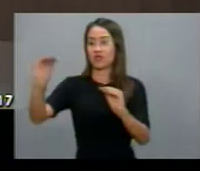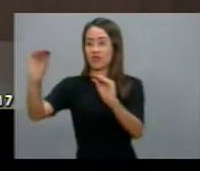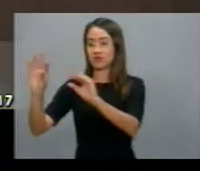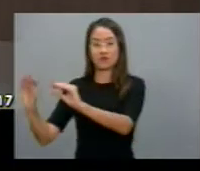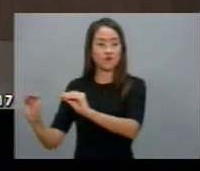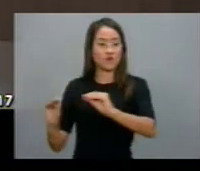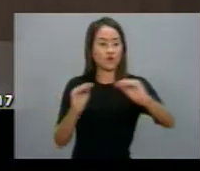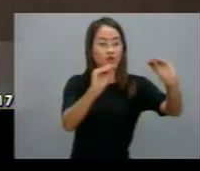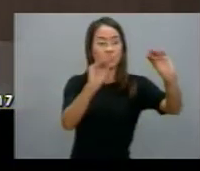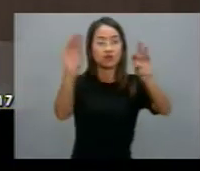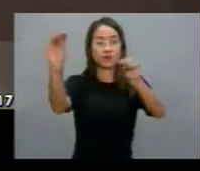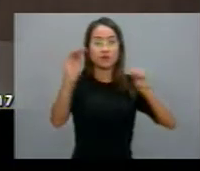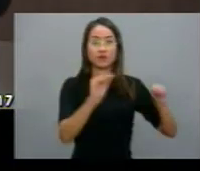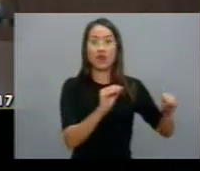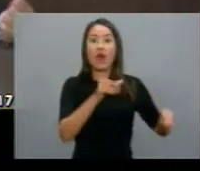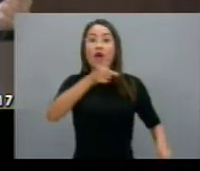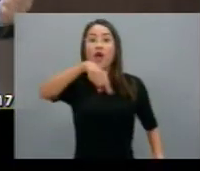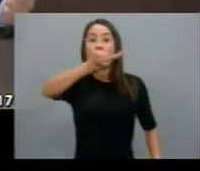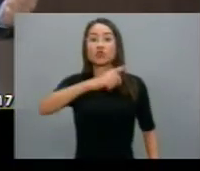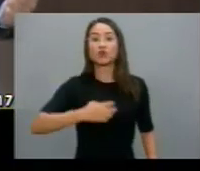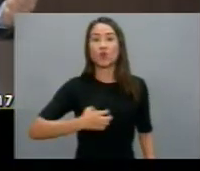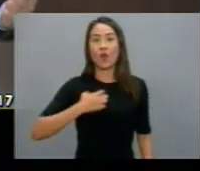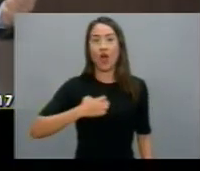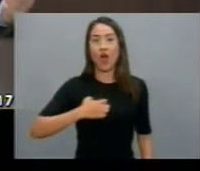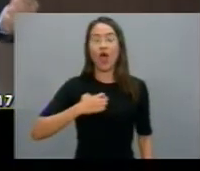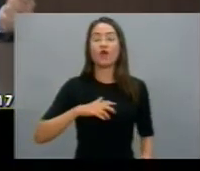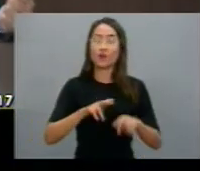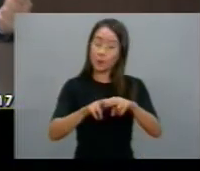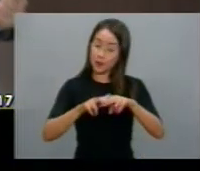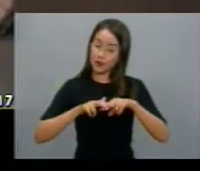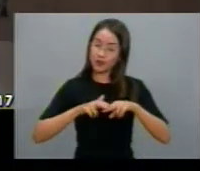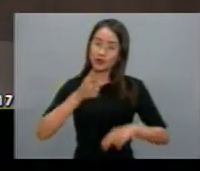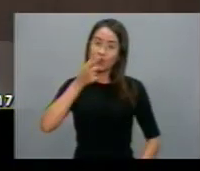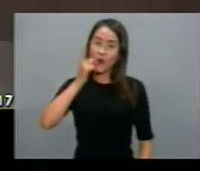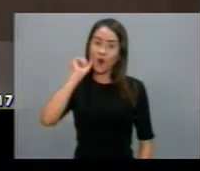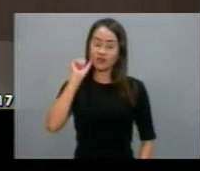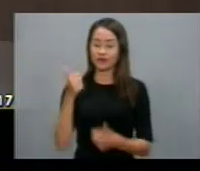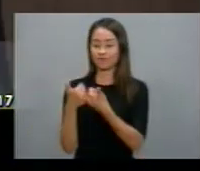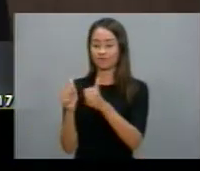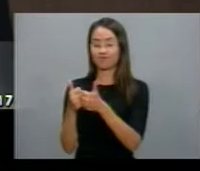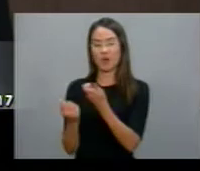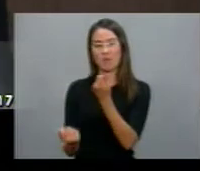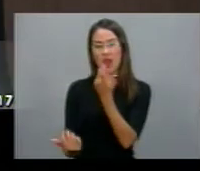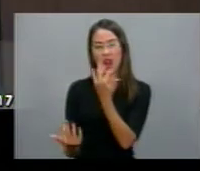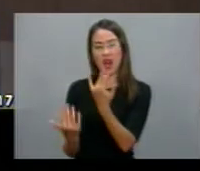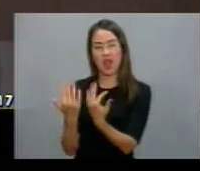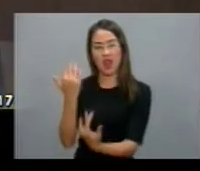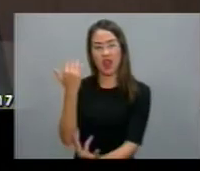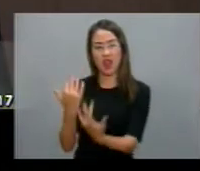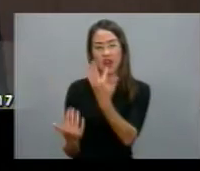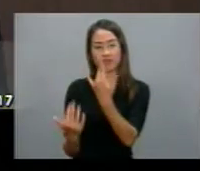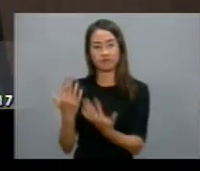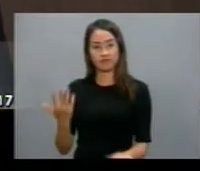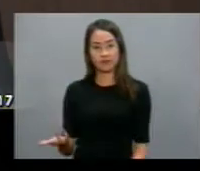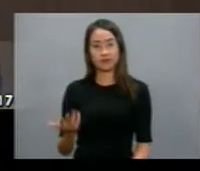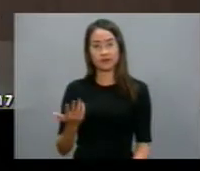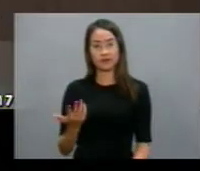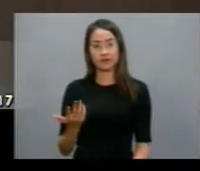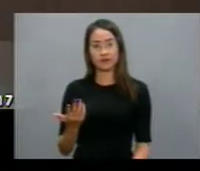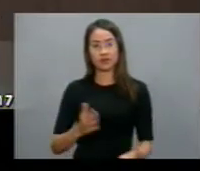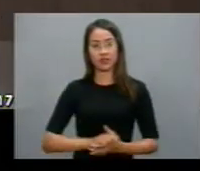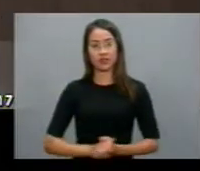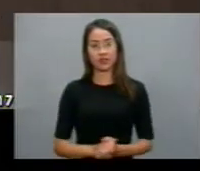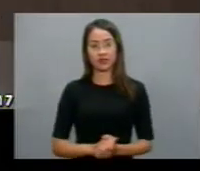uma resposta a este que foi dada ontem com a queima, com esses atentados de 12